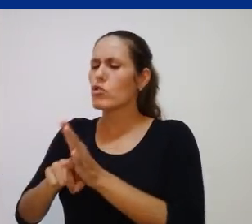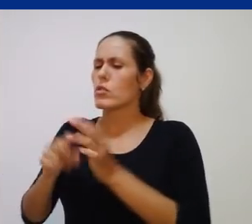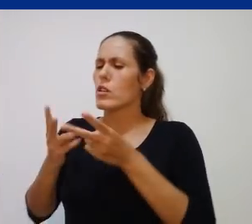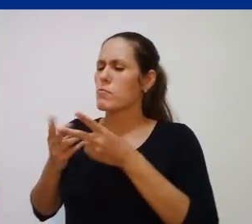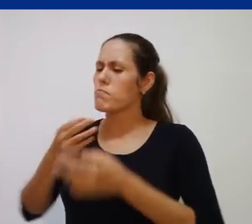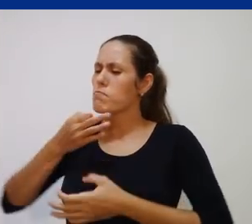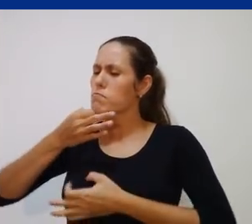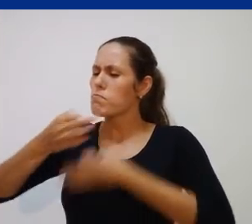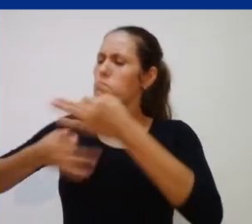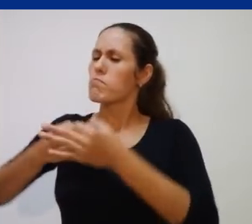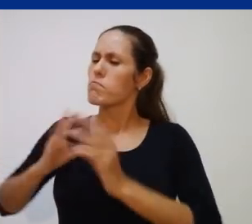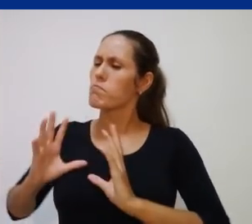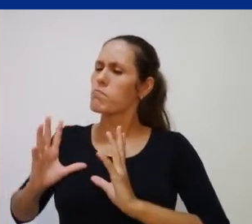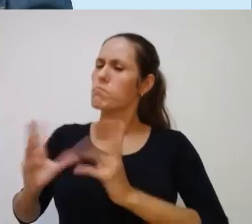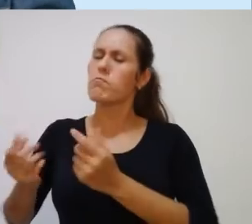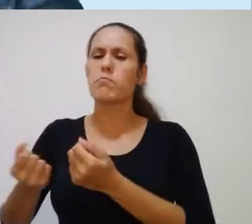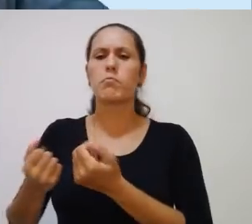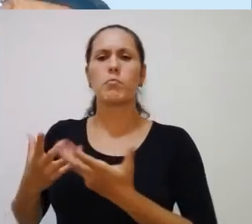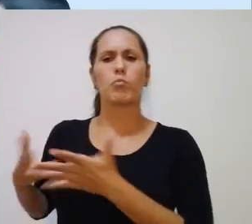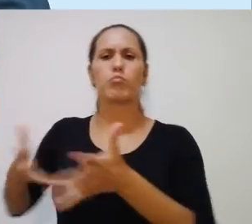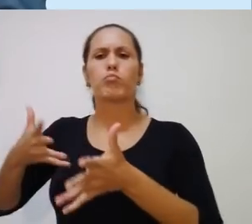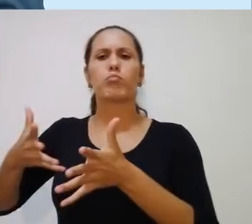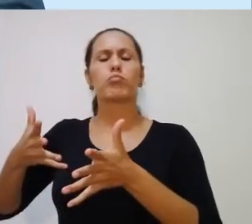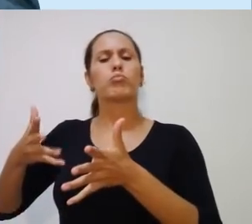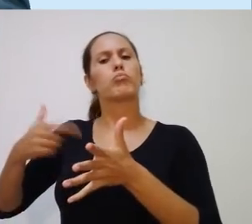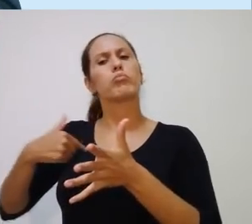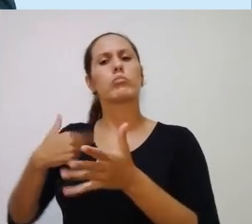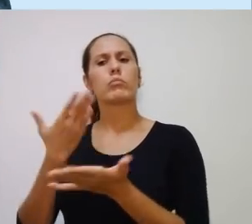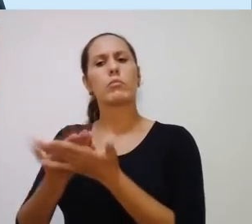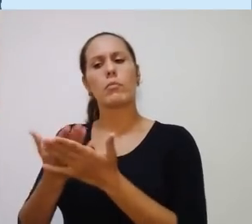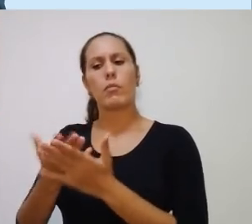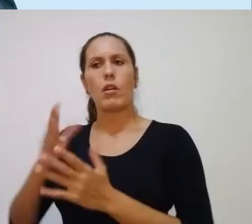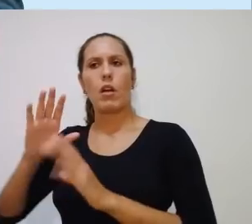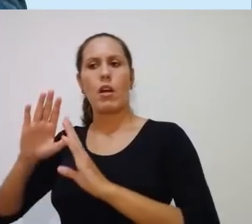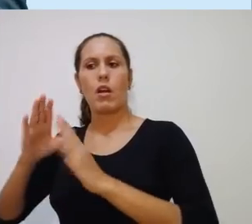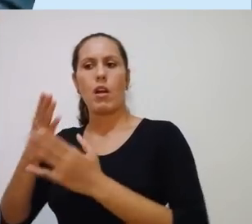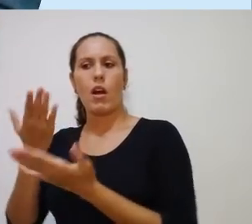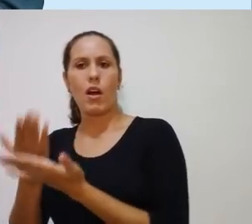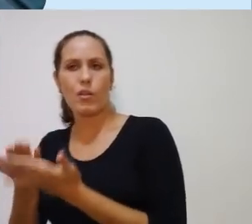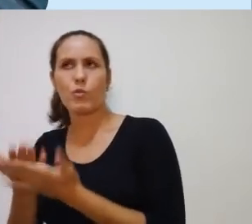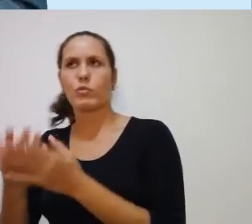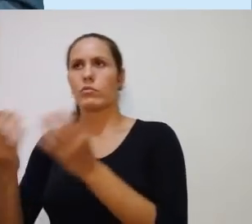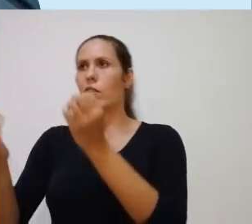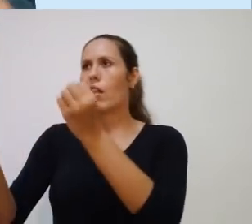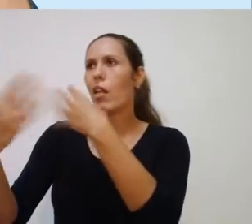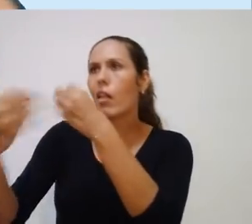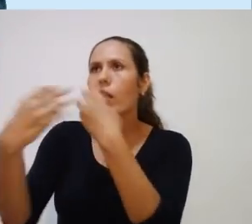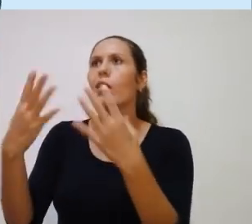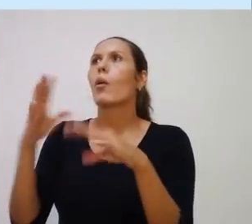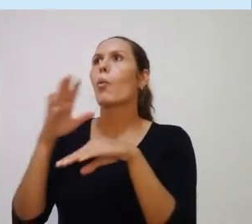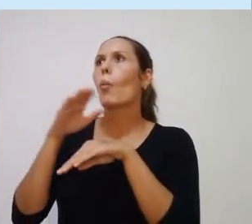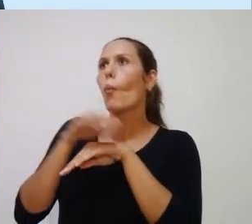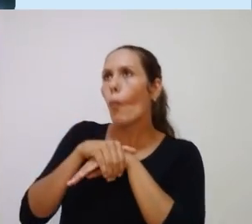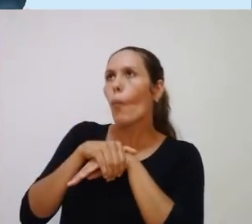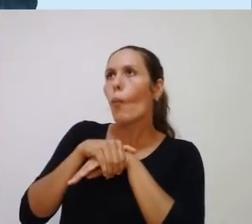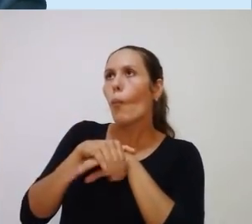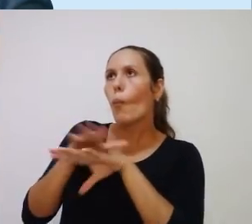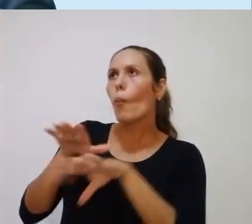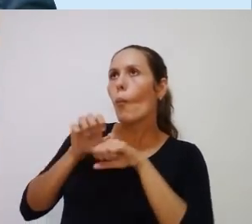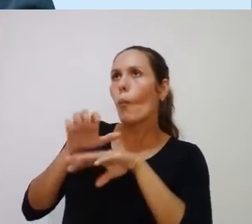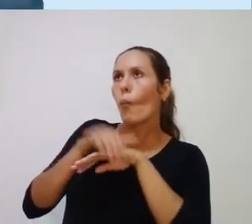senso crítico em toda a sua passagem, meio estudantil, familiar, não recebe as ideias e absorve, e